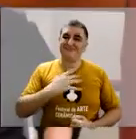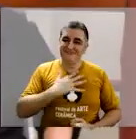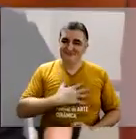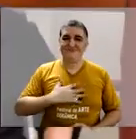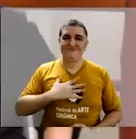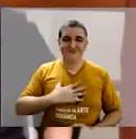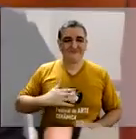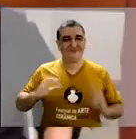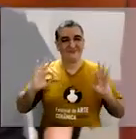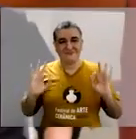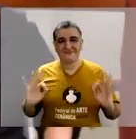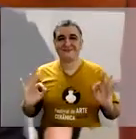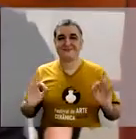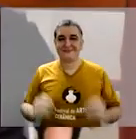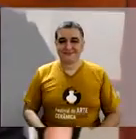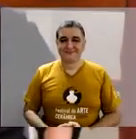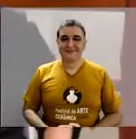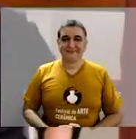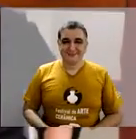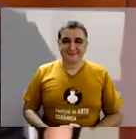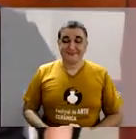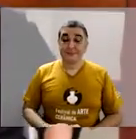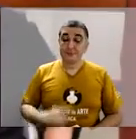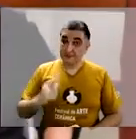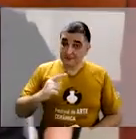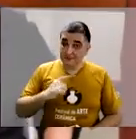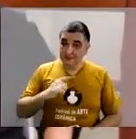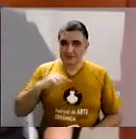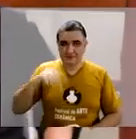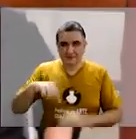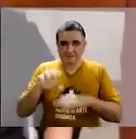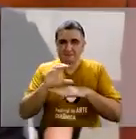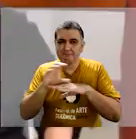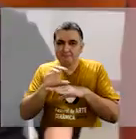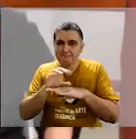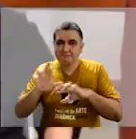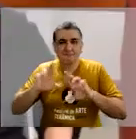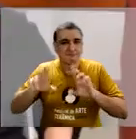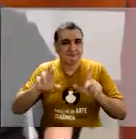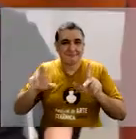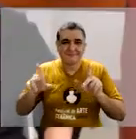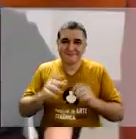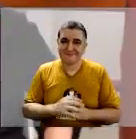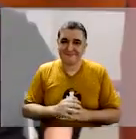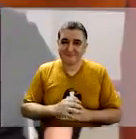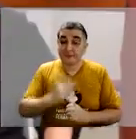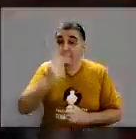pode vir para se especializar, que tem vários ateliês que dão